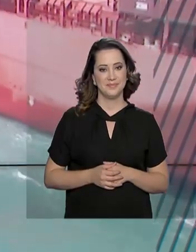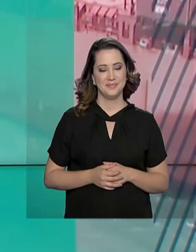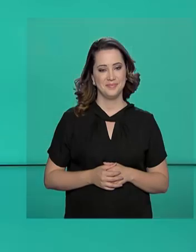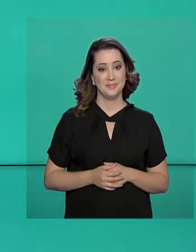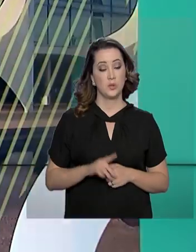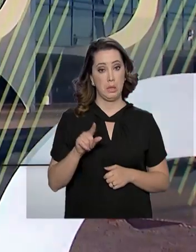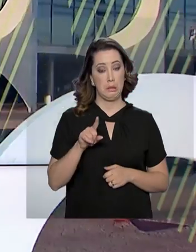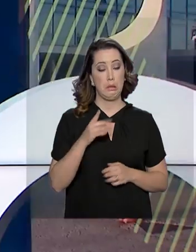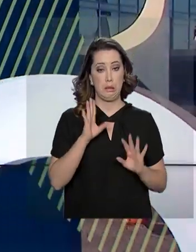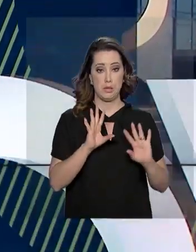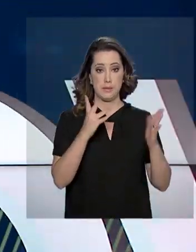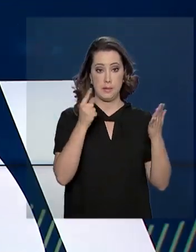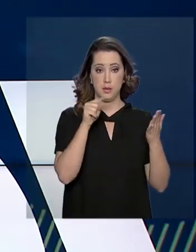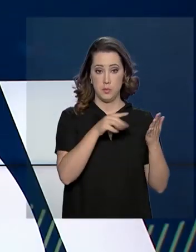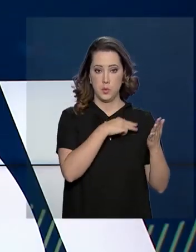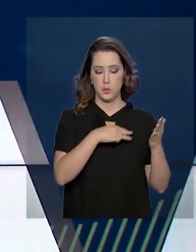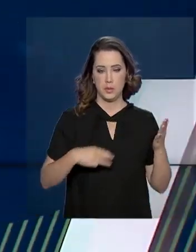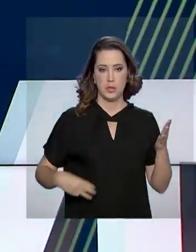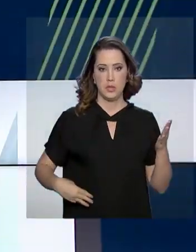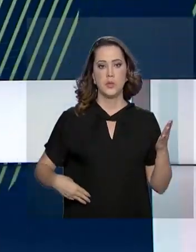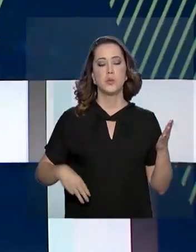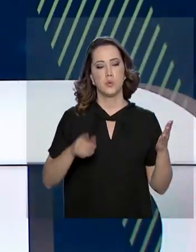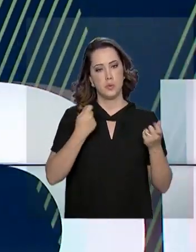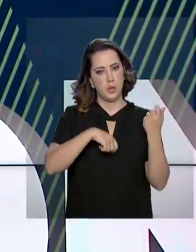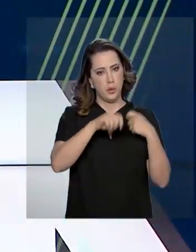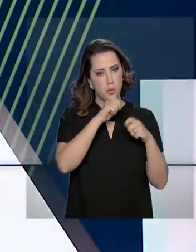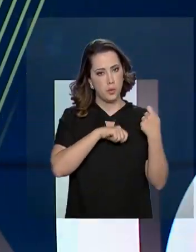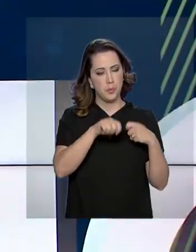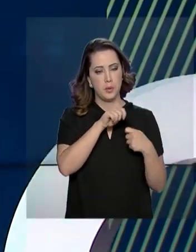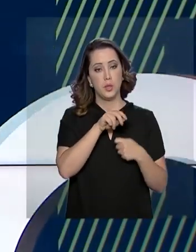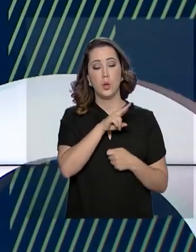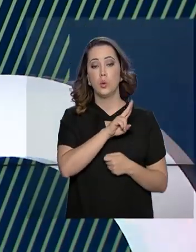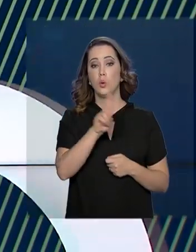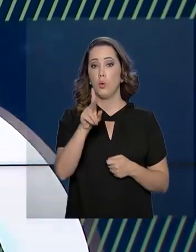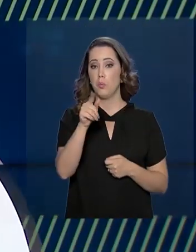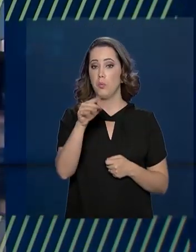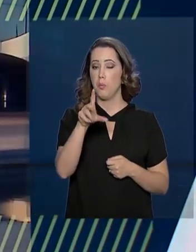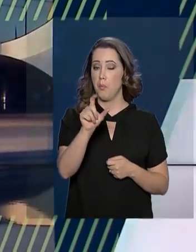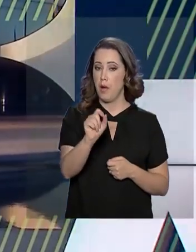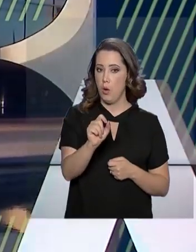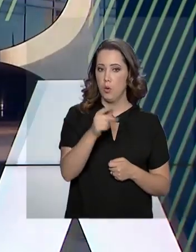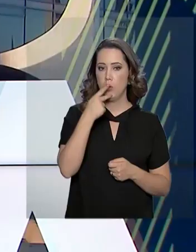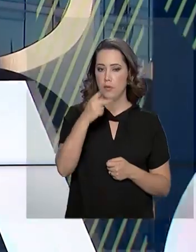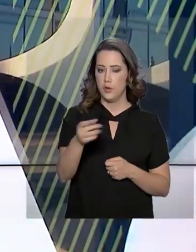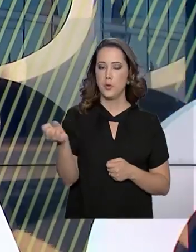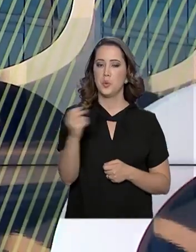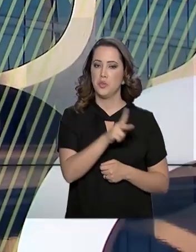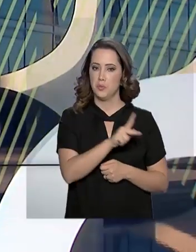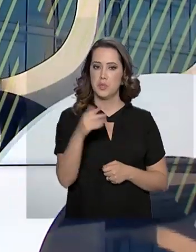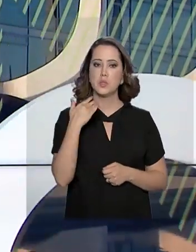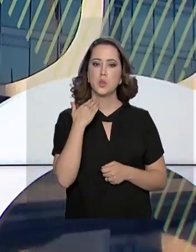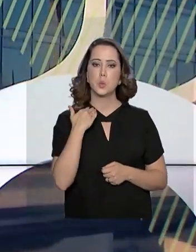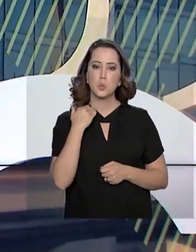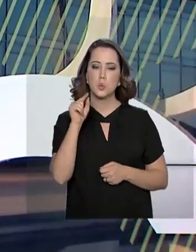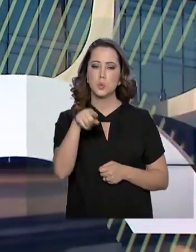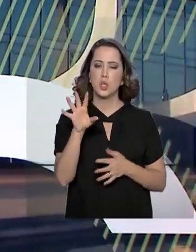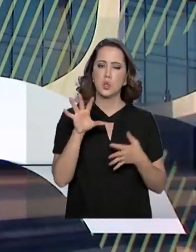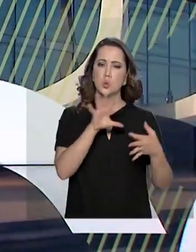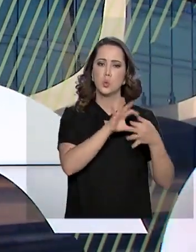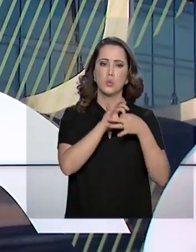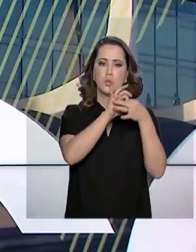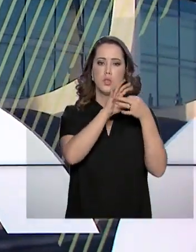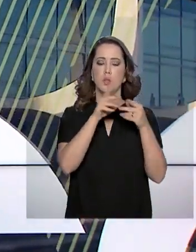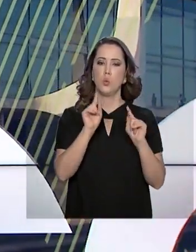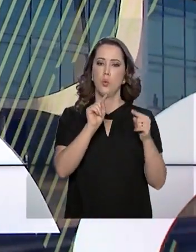Na cerimônia, o ministro da Economia, Paulo Guedes, lembrou que o novo presidente do BNDES está alinhado com o governo na meta de